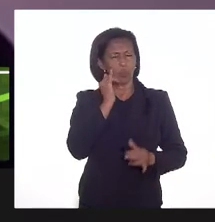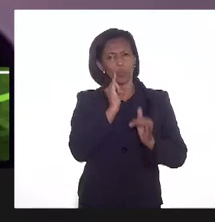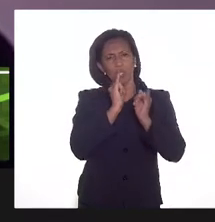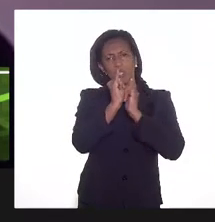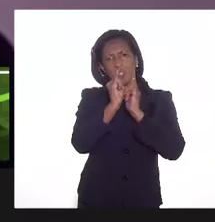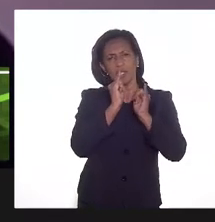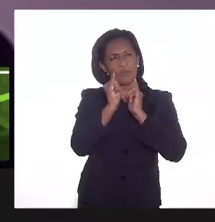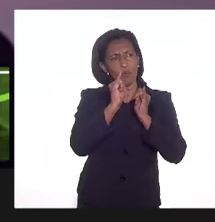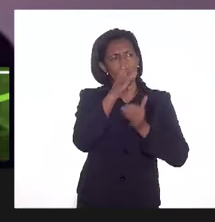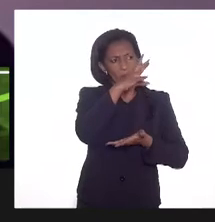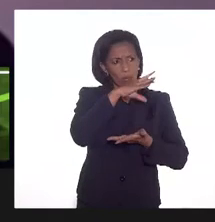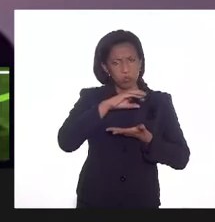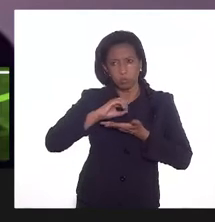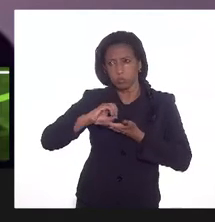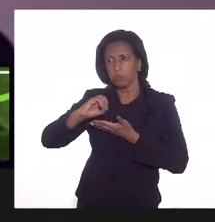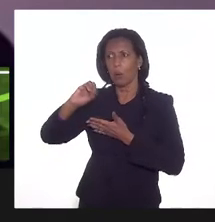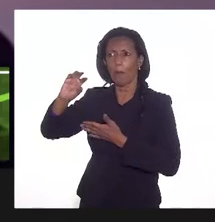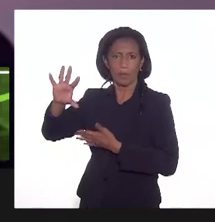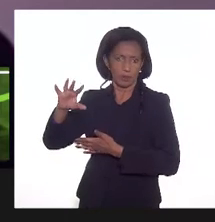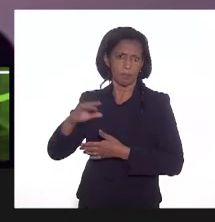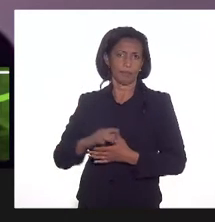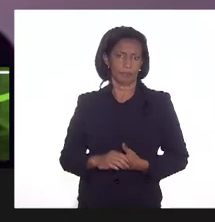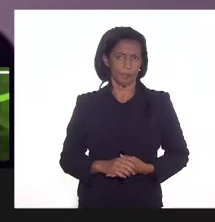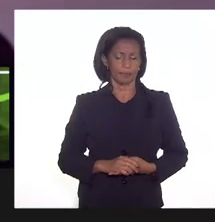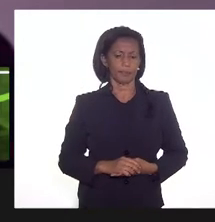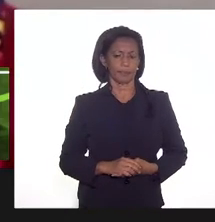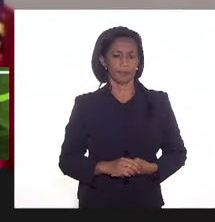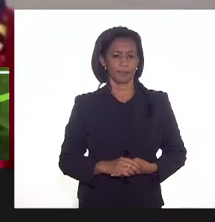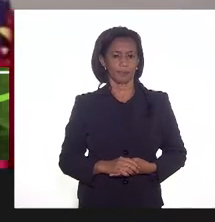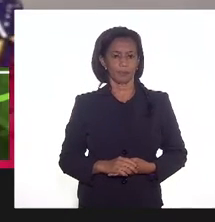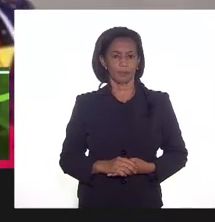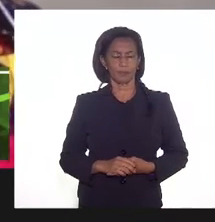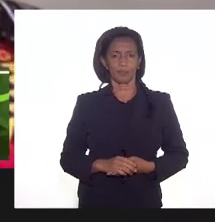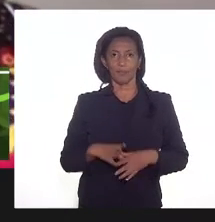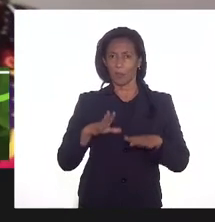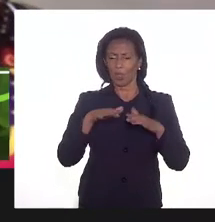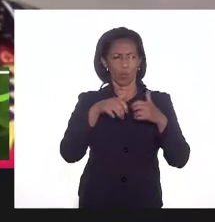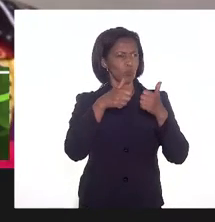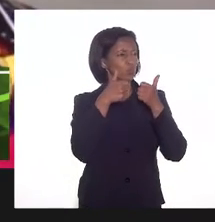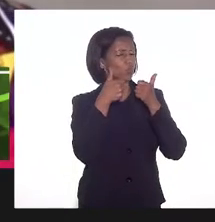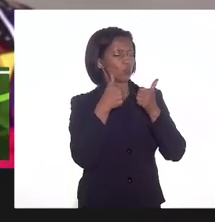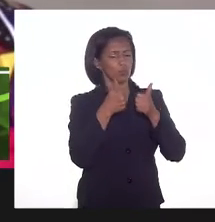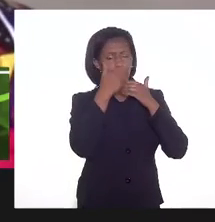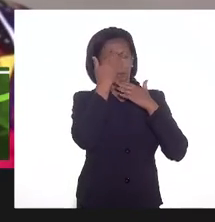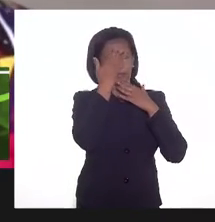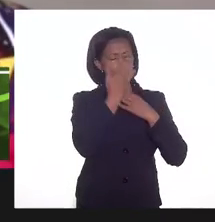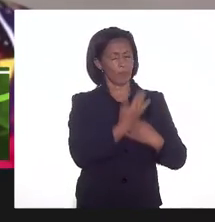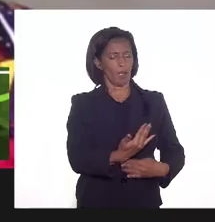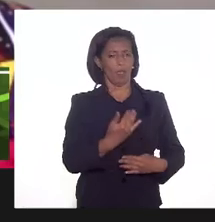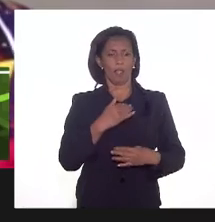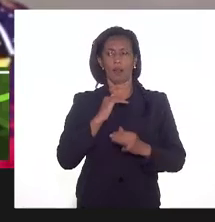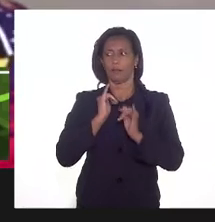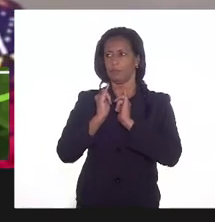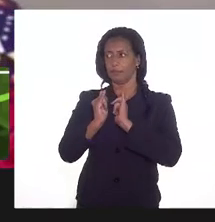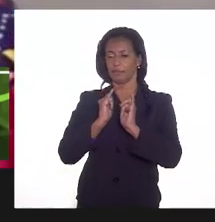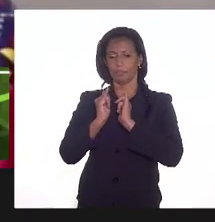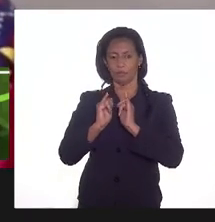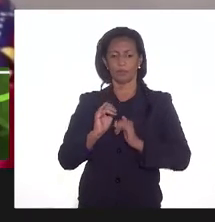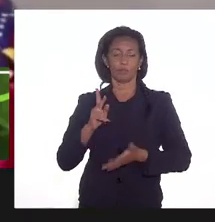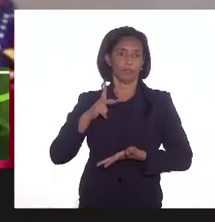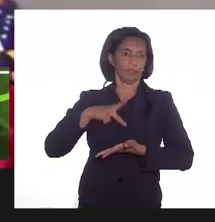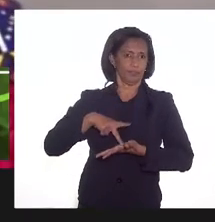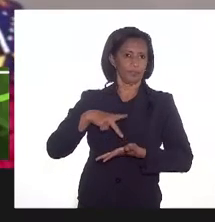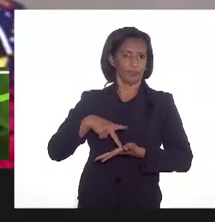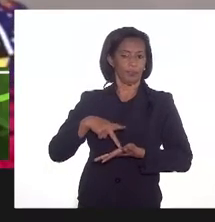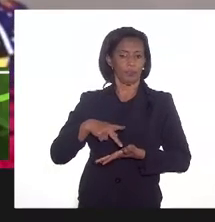informações tá tudo bem olha tudo bem muito obrigada pelas informações de fato tinha